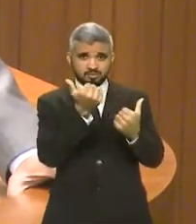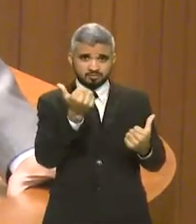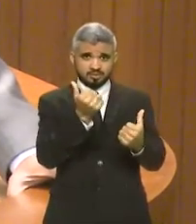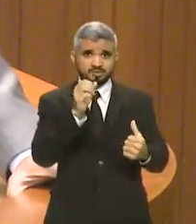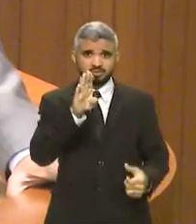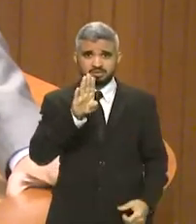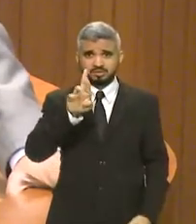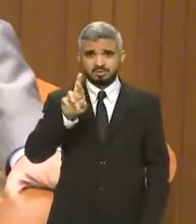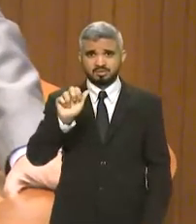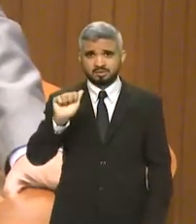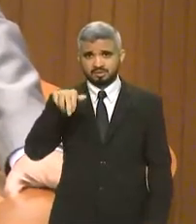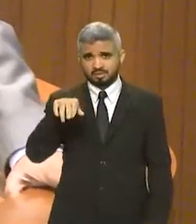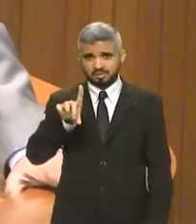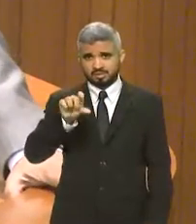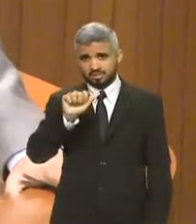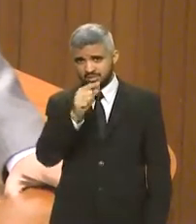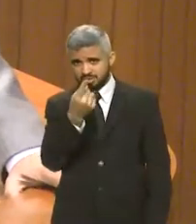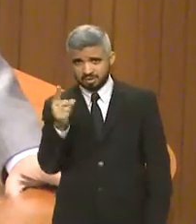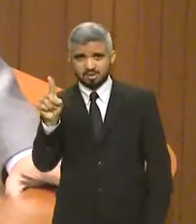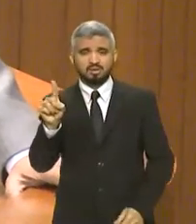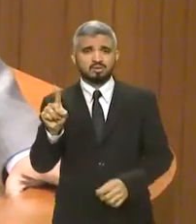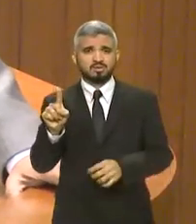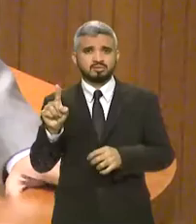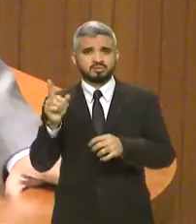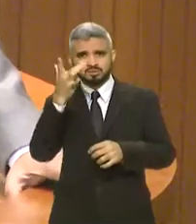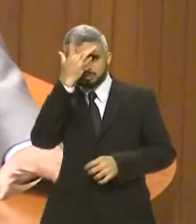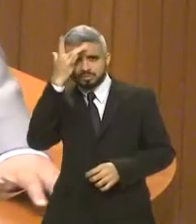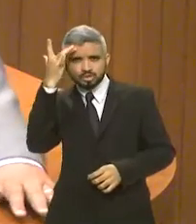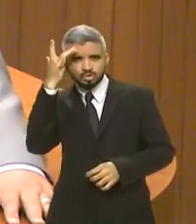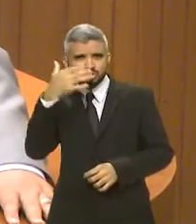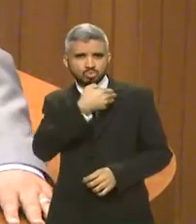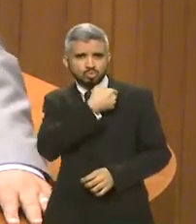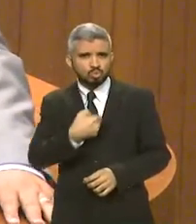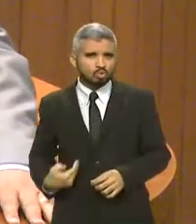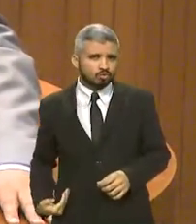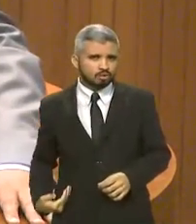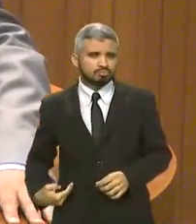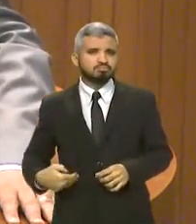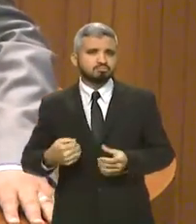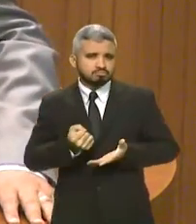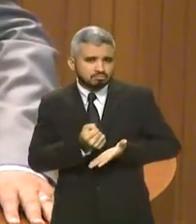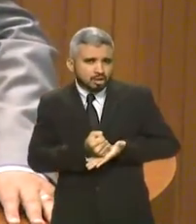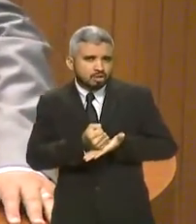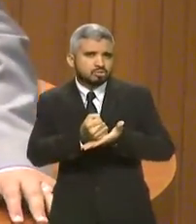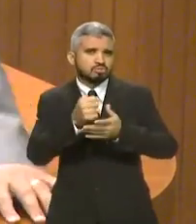para ampliar esse programa de segurança alimentar, que é hoje o mais forte de todo o país. Muito obrigado, presidente.